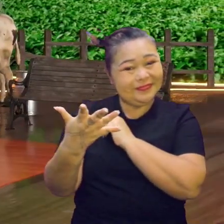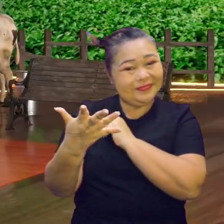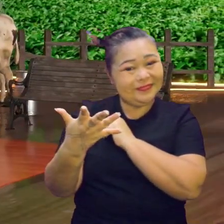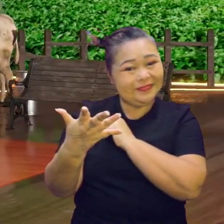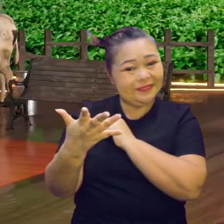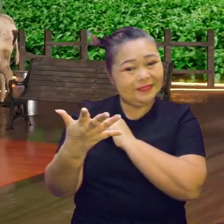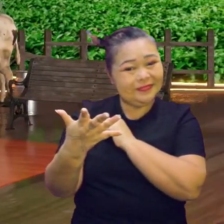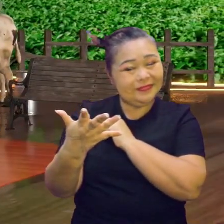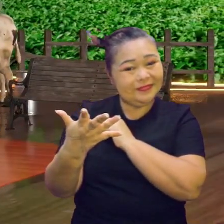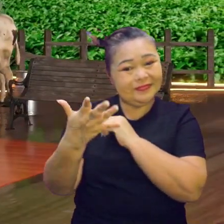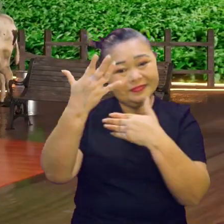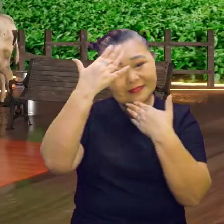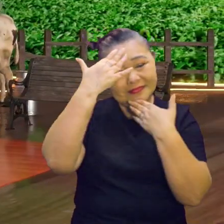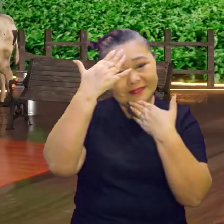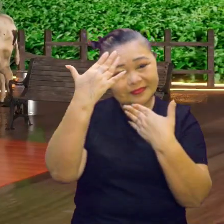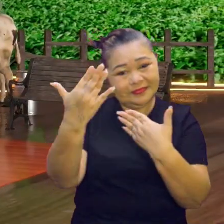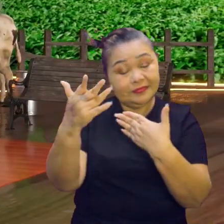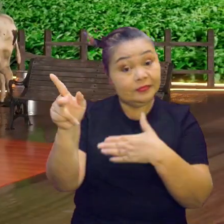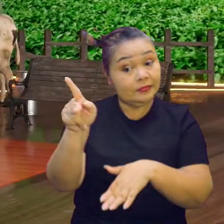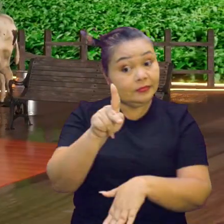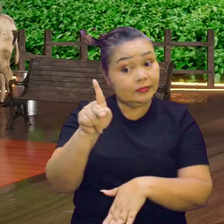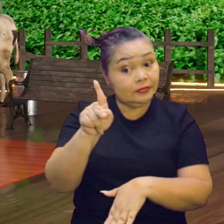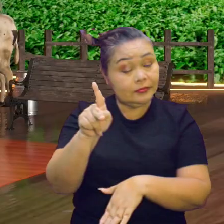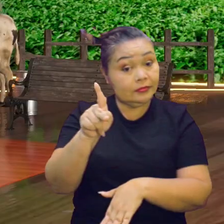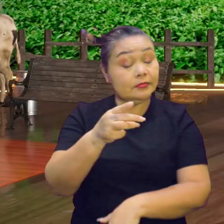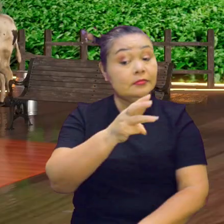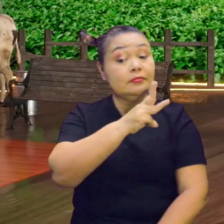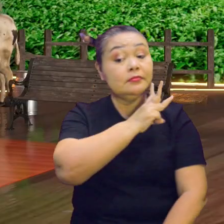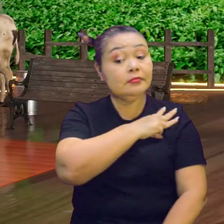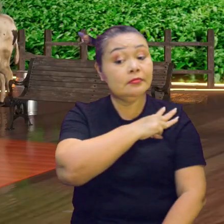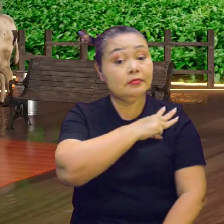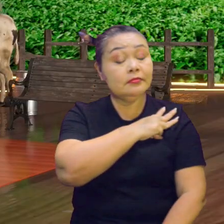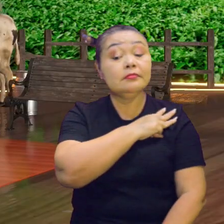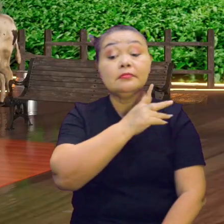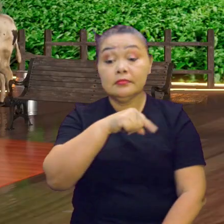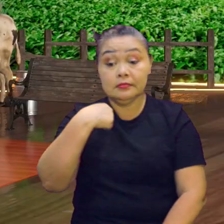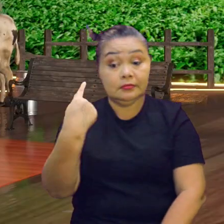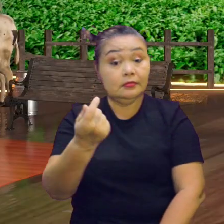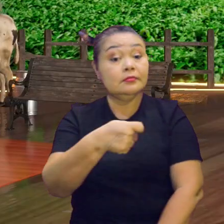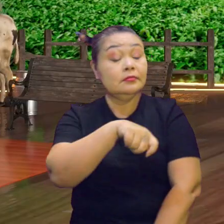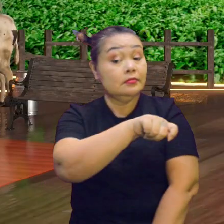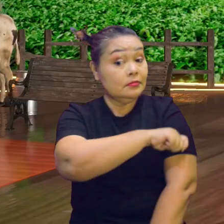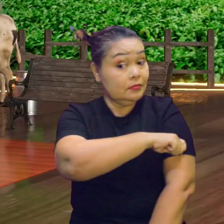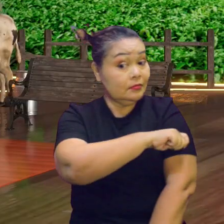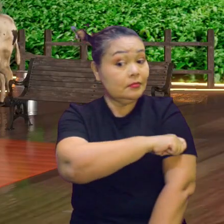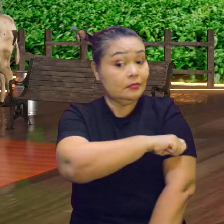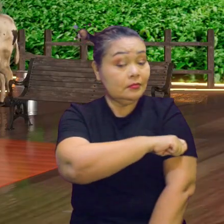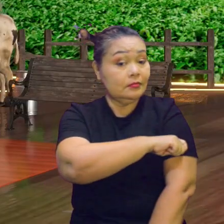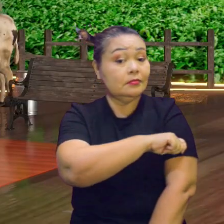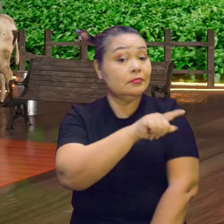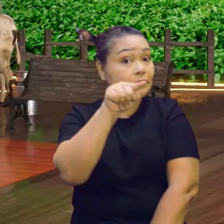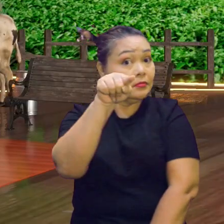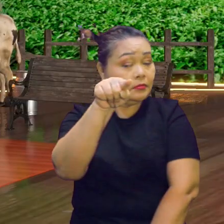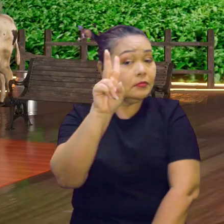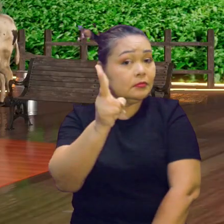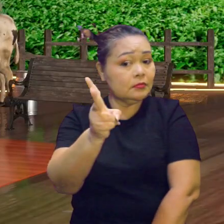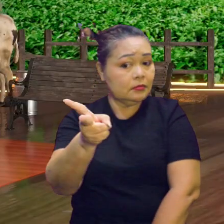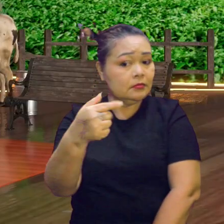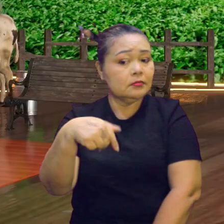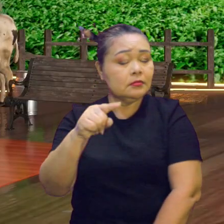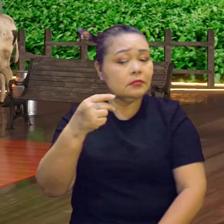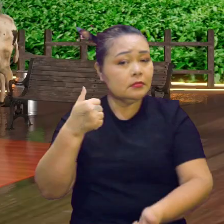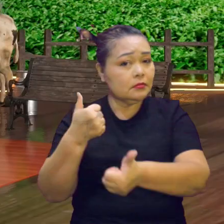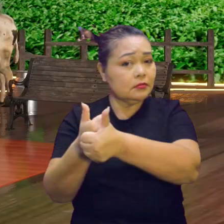Muito obrigado aos professores do terceiro ano, aos nossos estudantes, que sempre estão aí acompanhando todas as